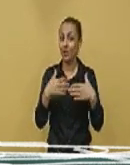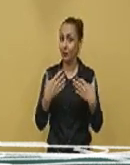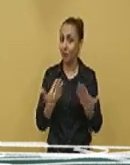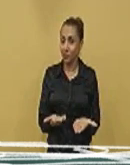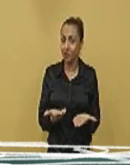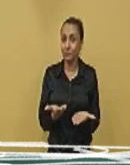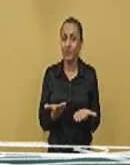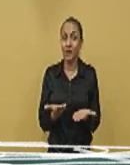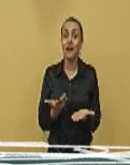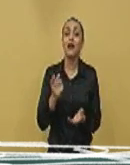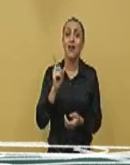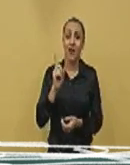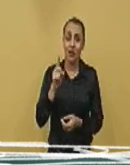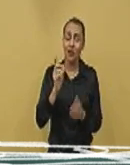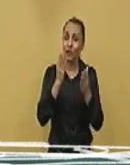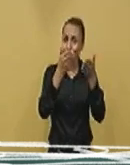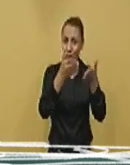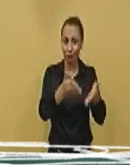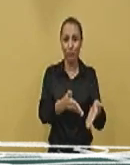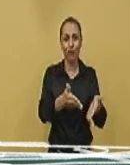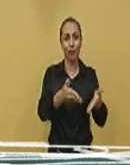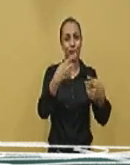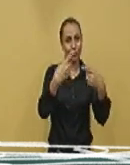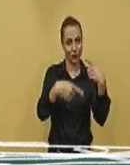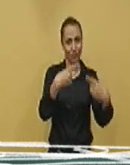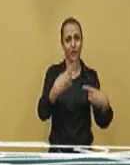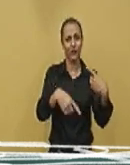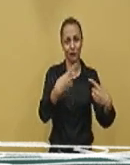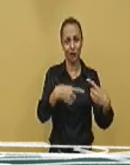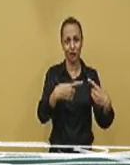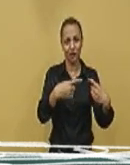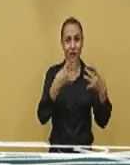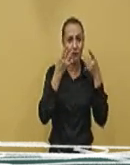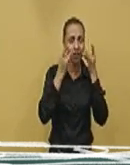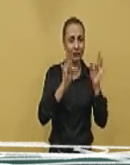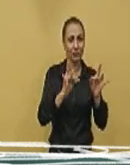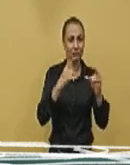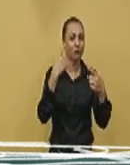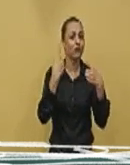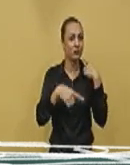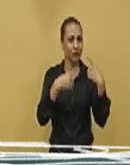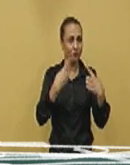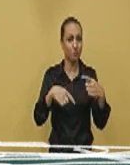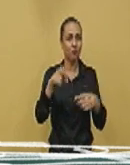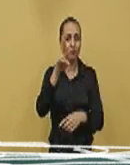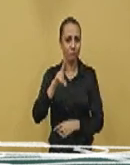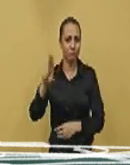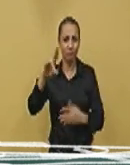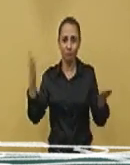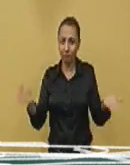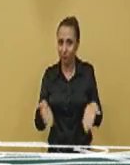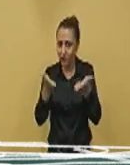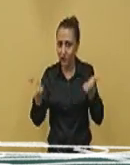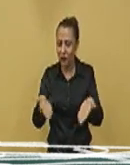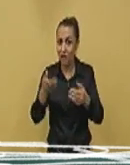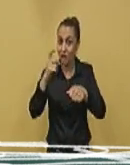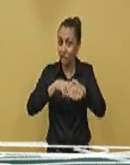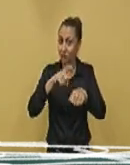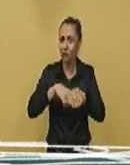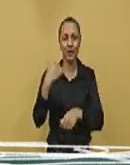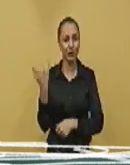esse deveria ser o foco das nossas atenções. O debate, né, que a universidade está promovendo nesse momento propício,